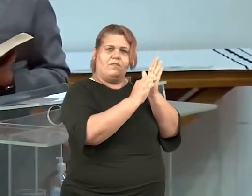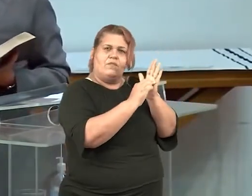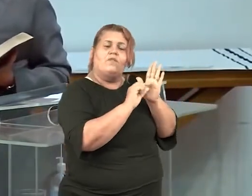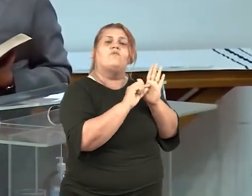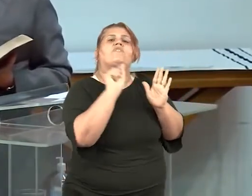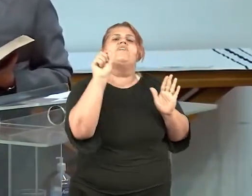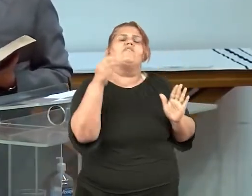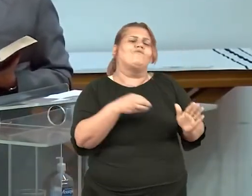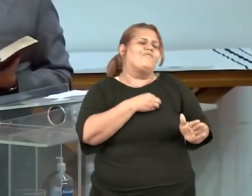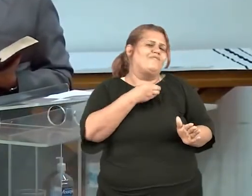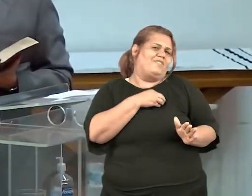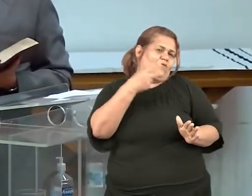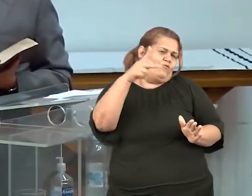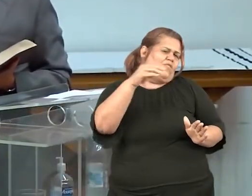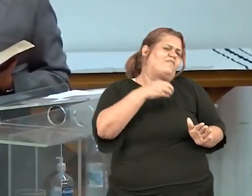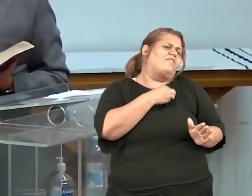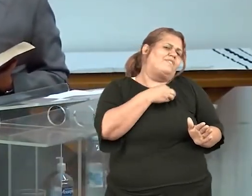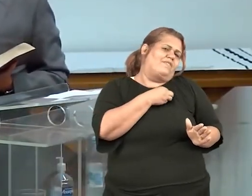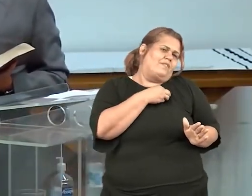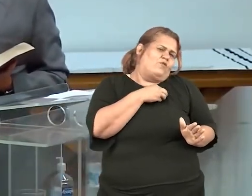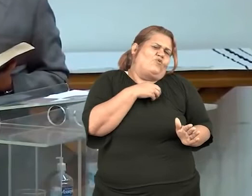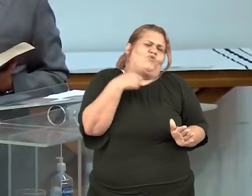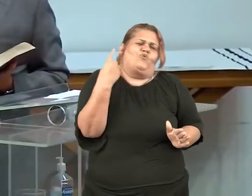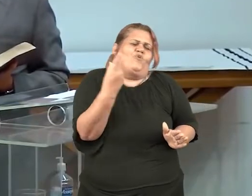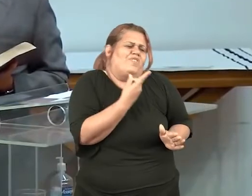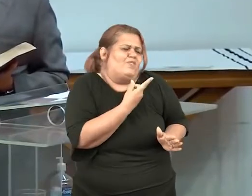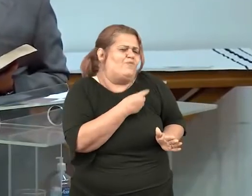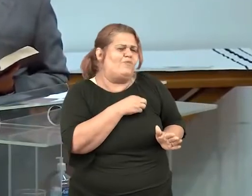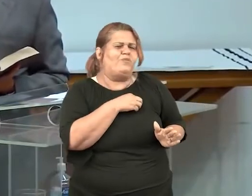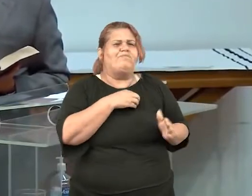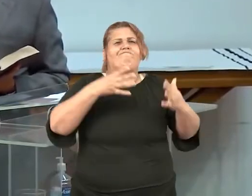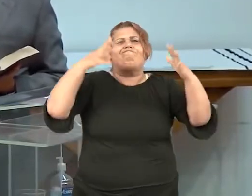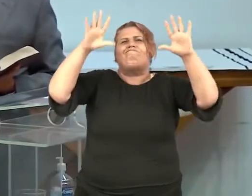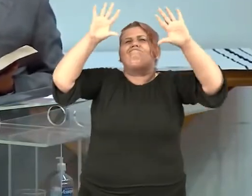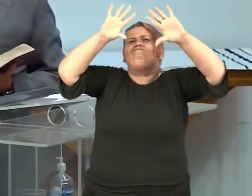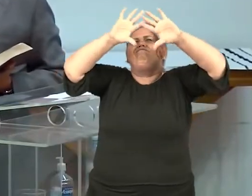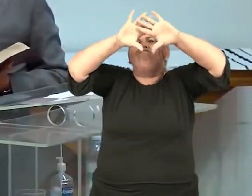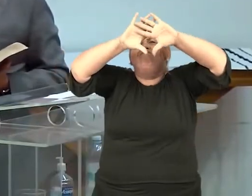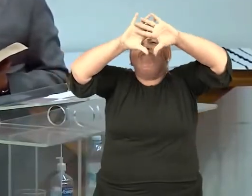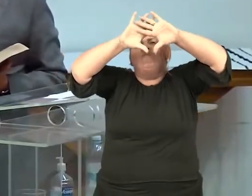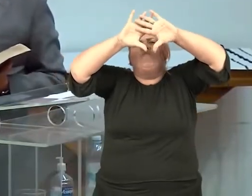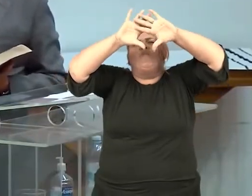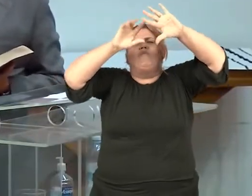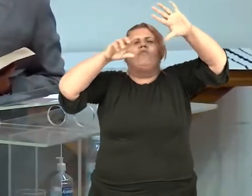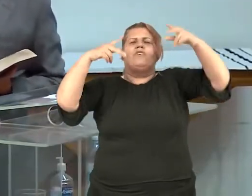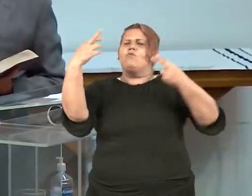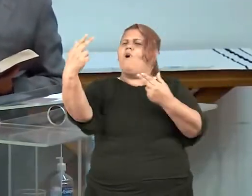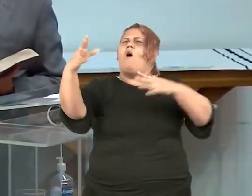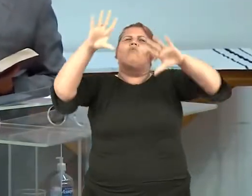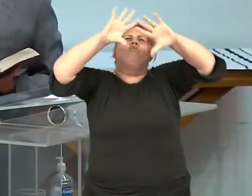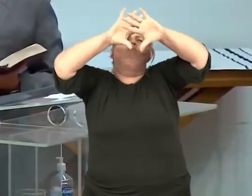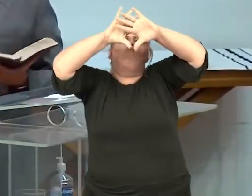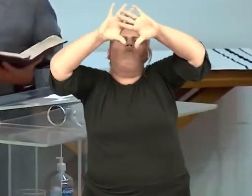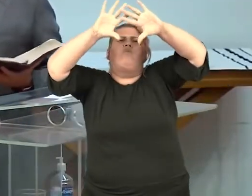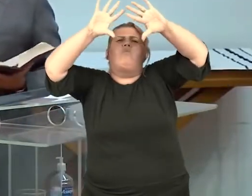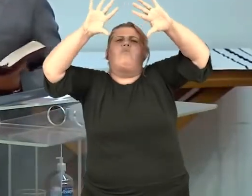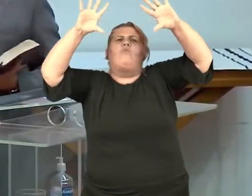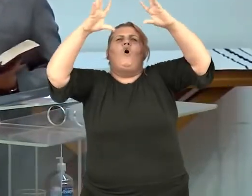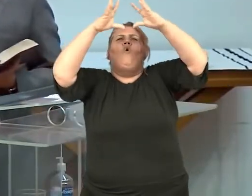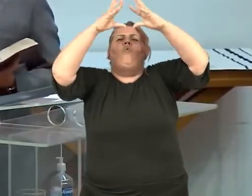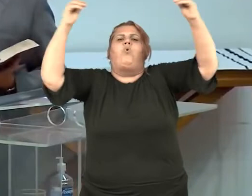Que é a vossa vida? Sois apenas como neblina que aparece por instante e